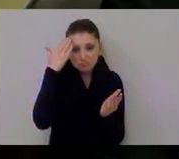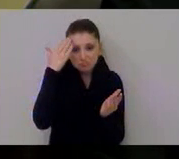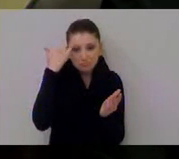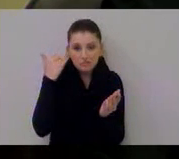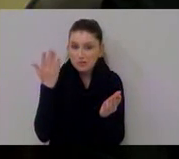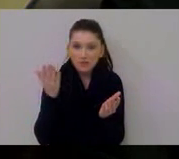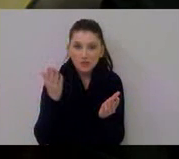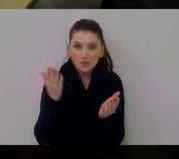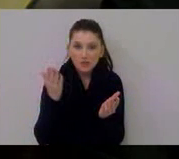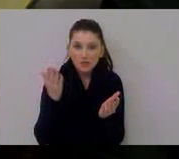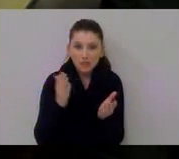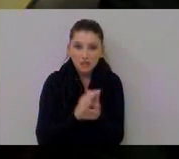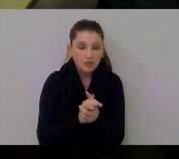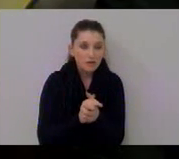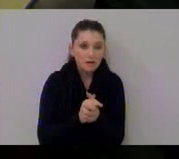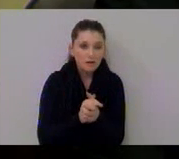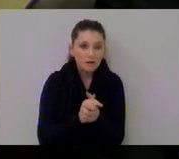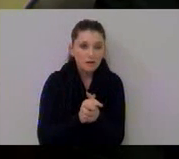dentistas,